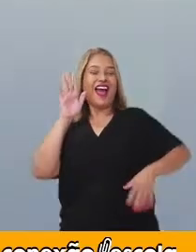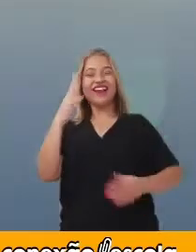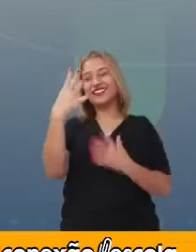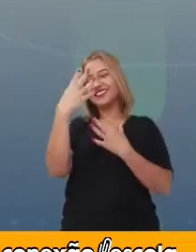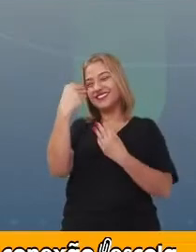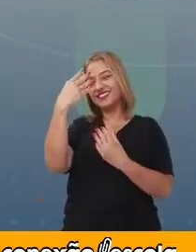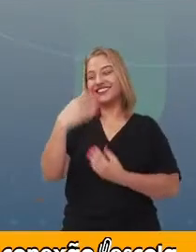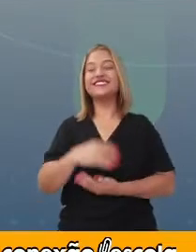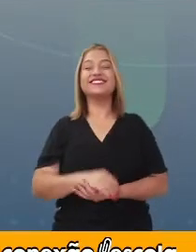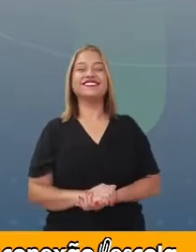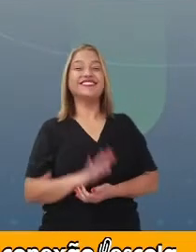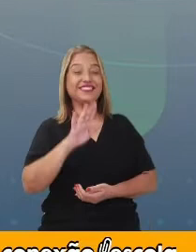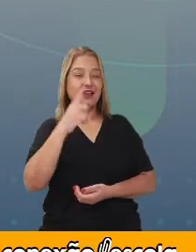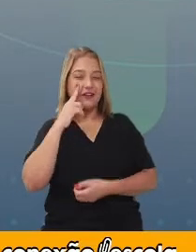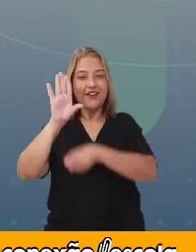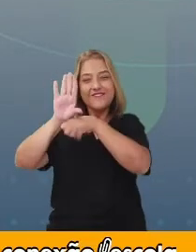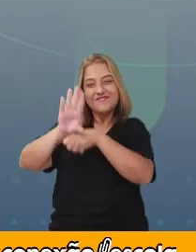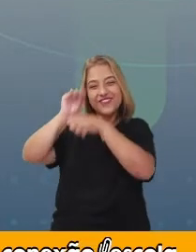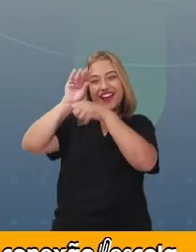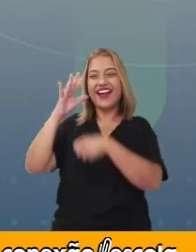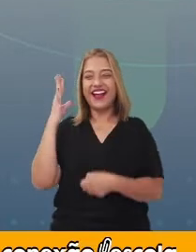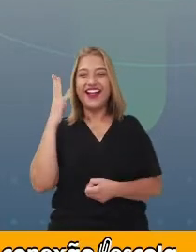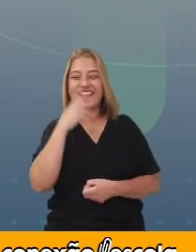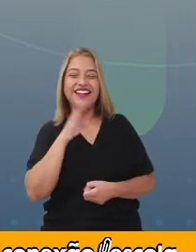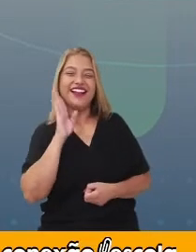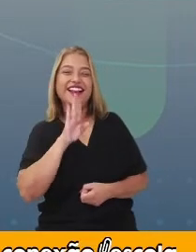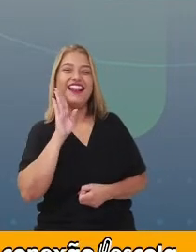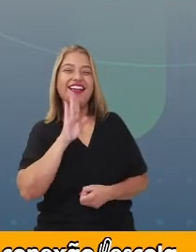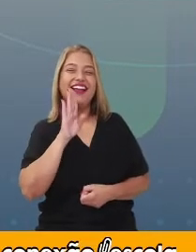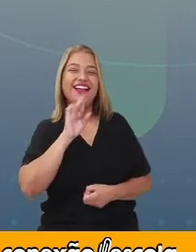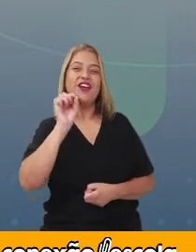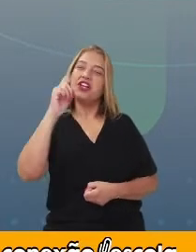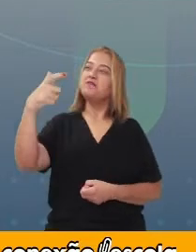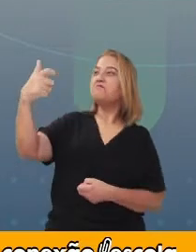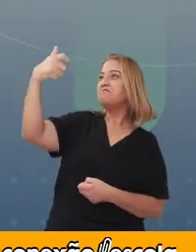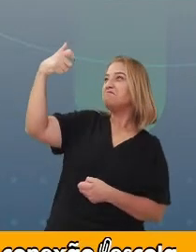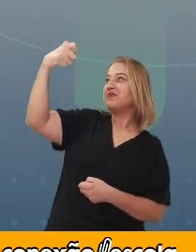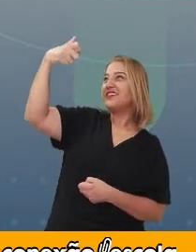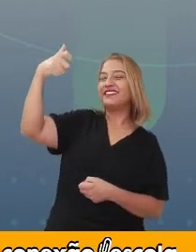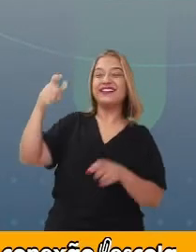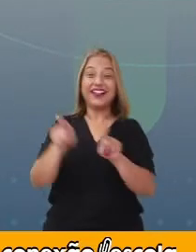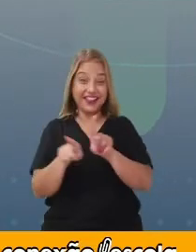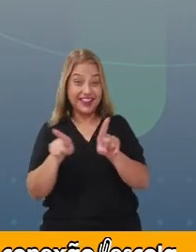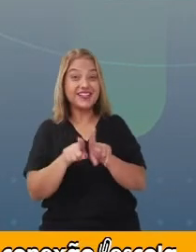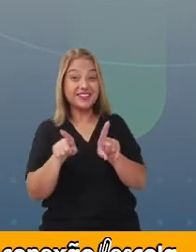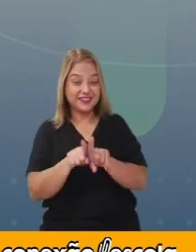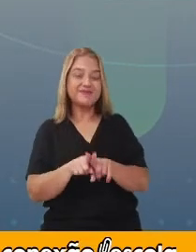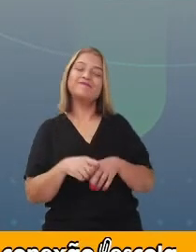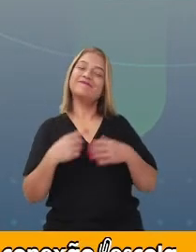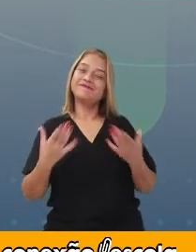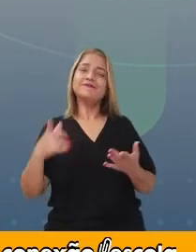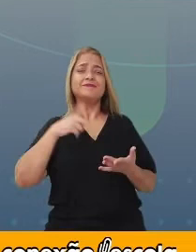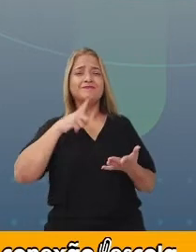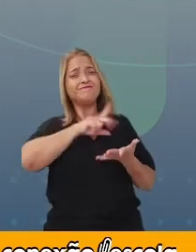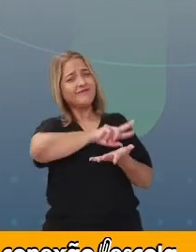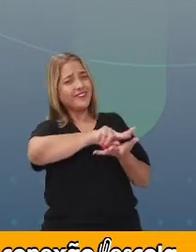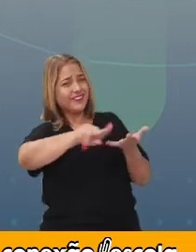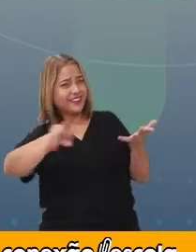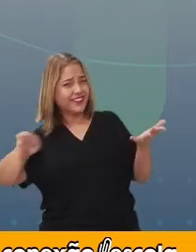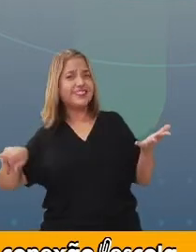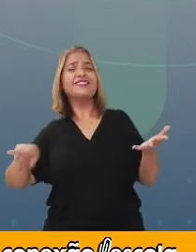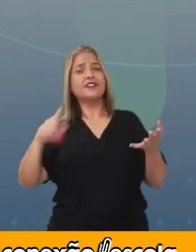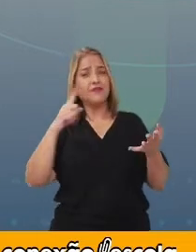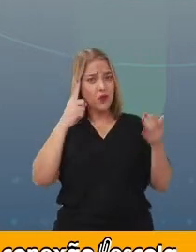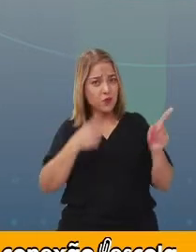É igual fazer uma pose para tirar uma foto, para fazer uma selfie. Viram que agora a gente teve uma variação dessa